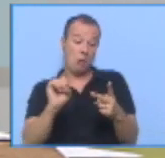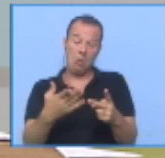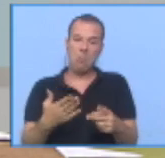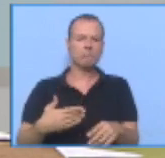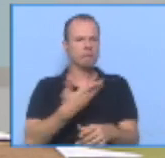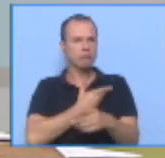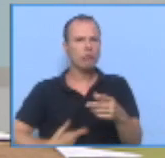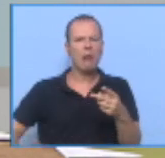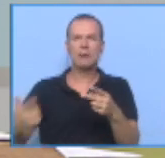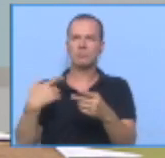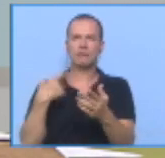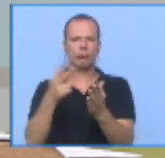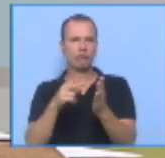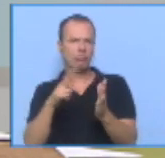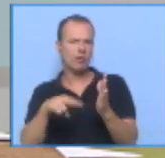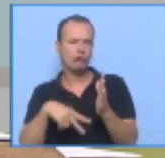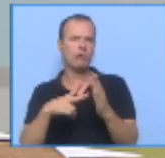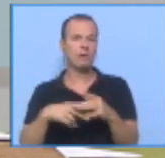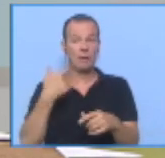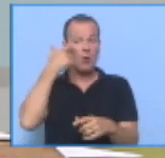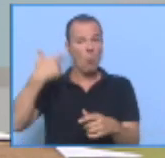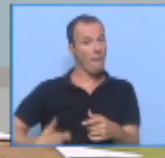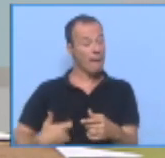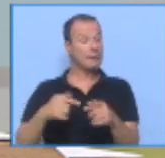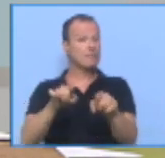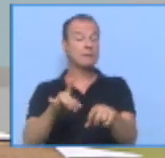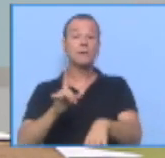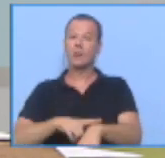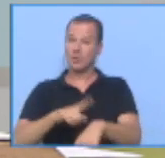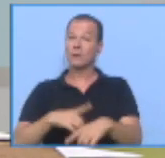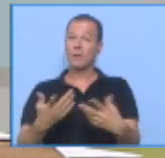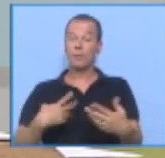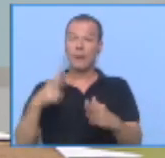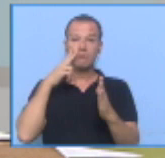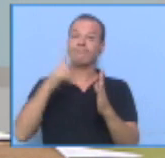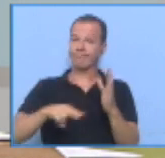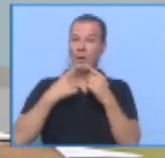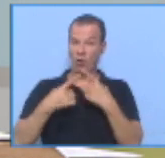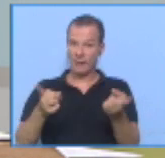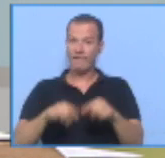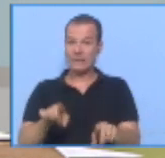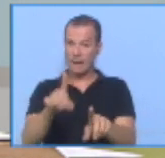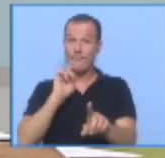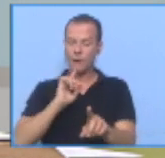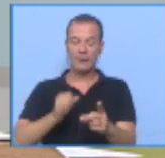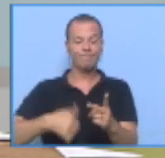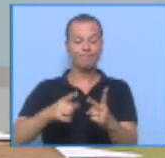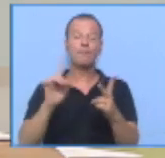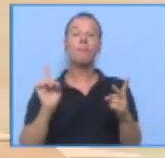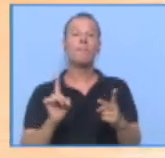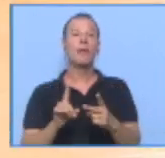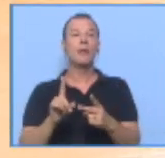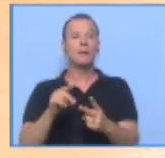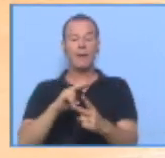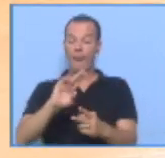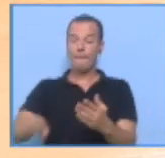nossa identidade mundial humana, não é? E, portanto, é sempre um momento para os revisitar, e acho que isso é importante. Depois trago aqui